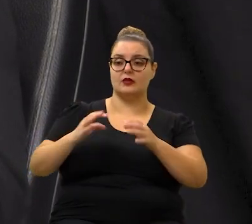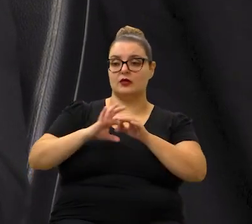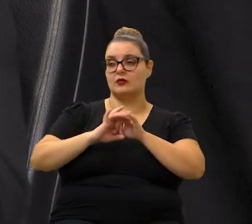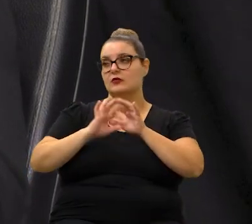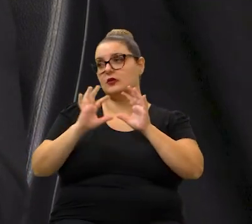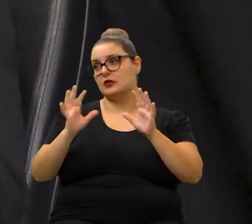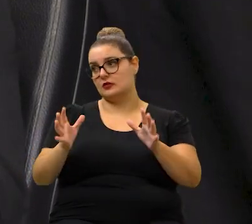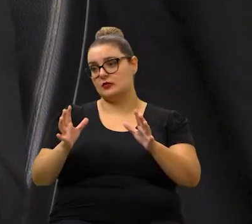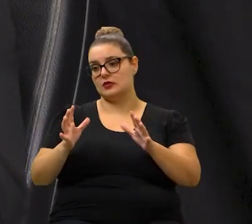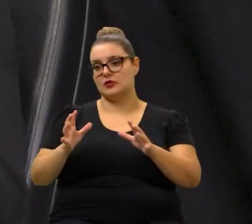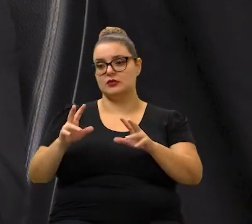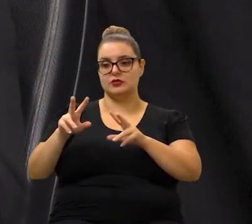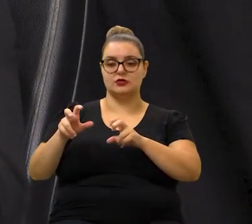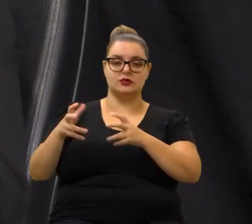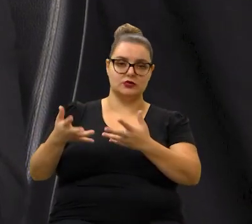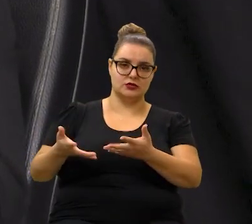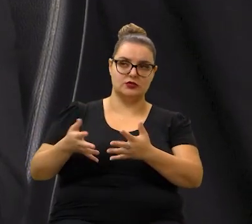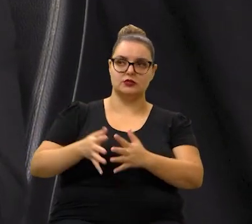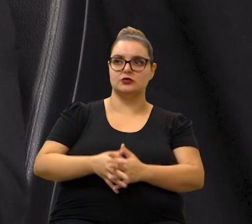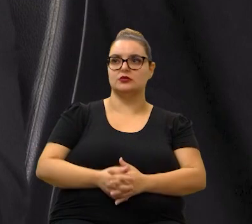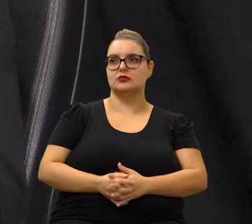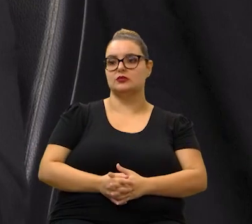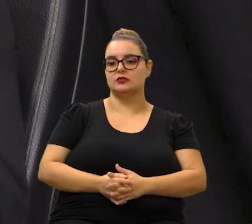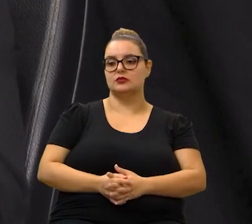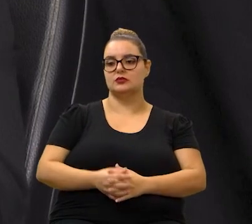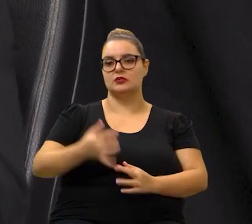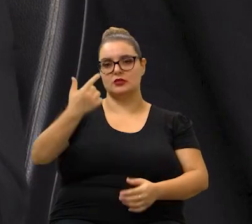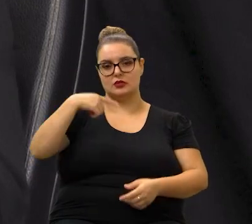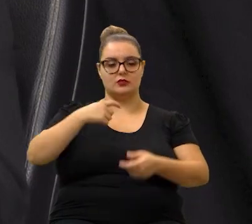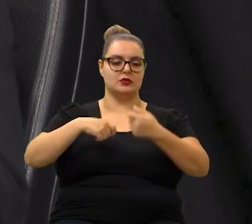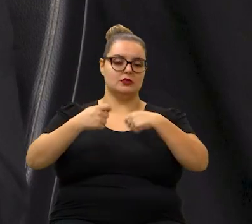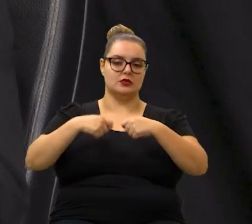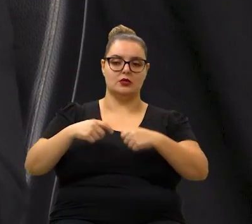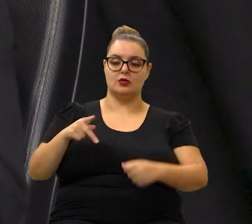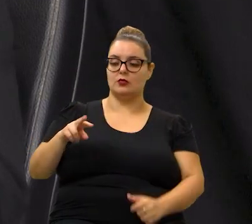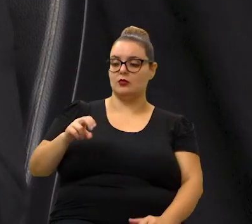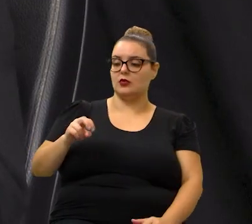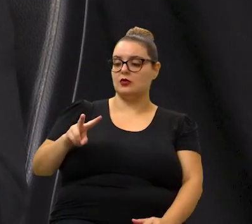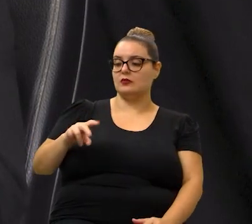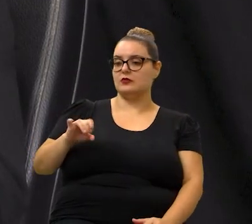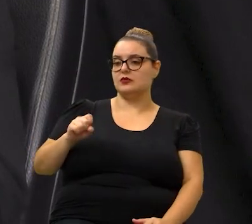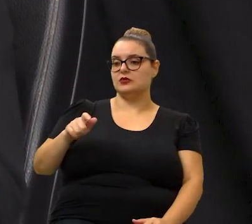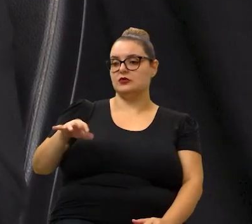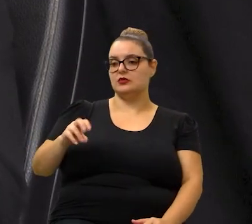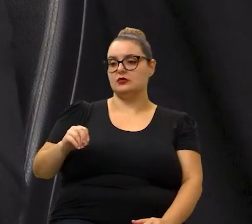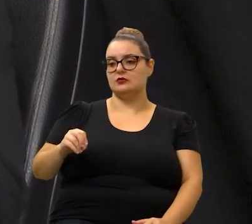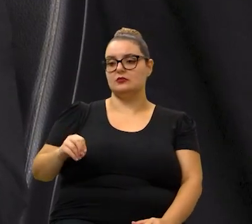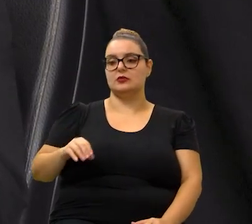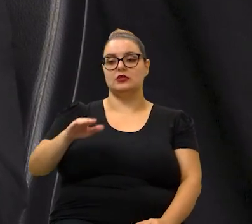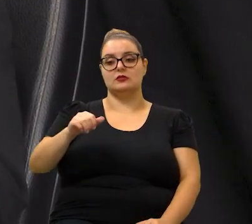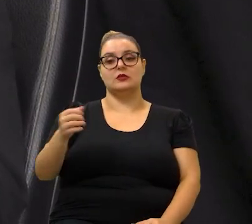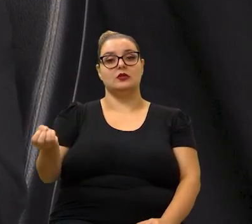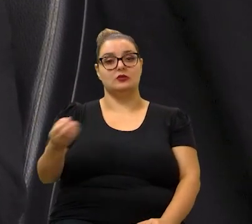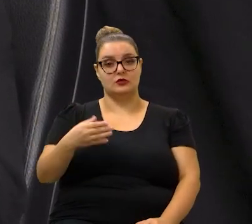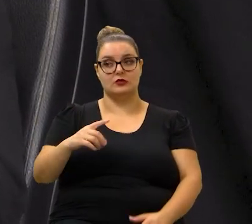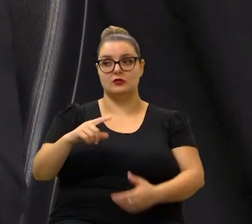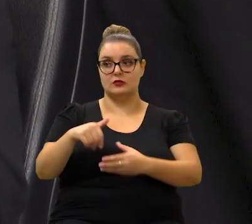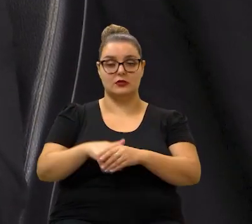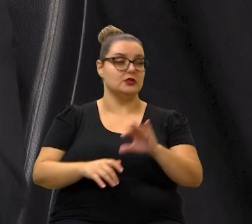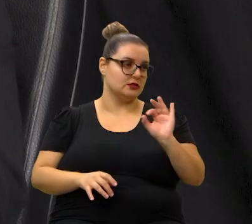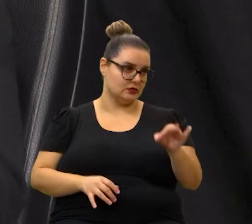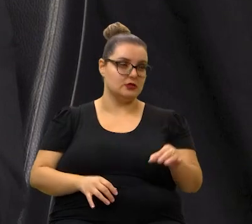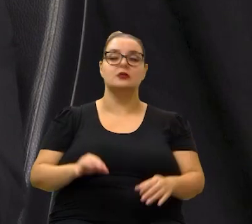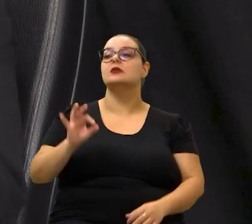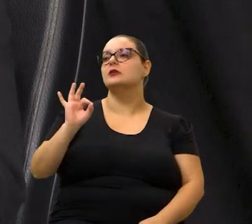liberado essa questão de deu ser o administrador provisório para chamar novas eleições entendeu mas deu